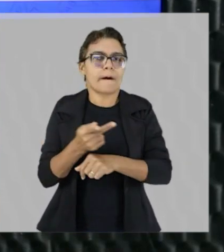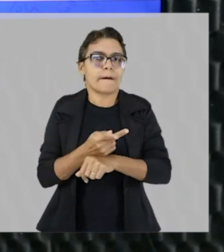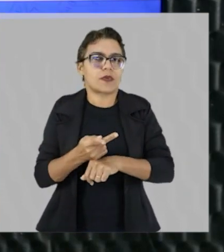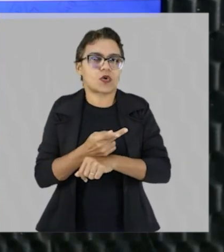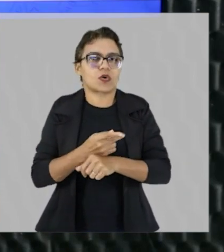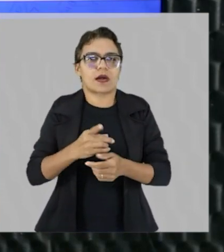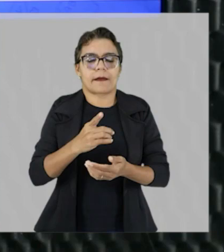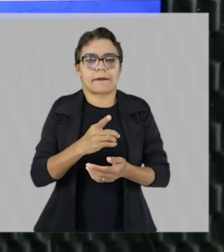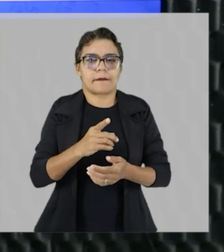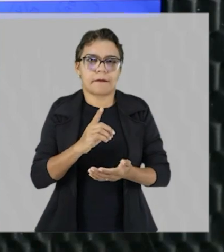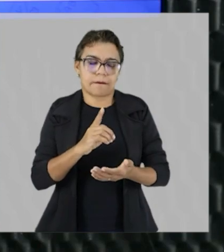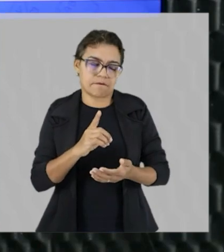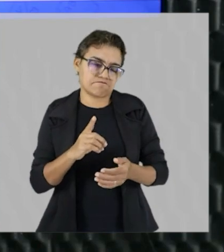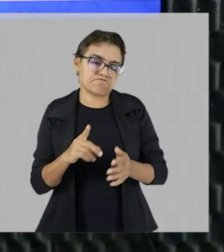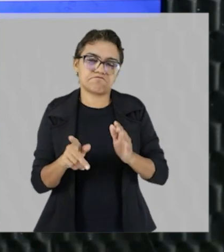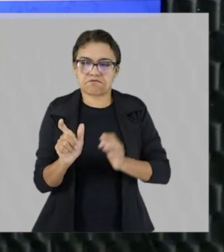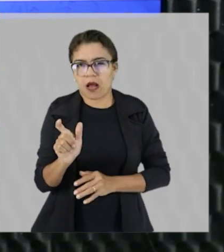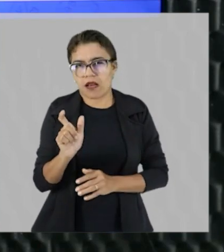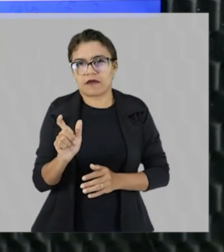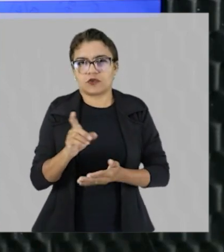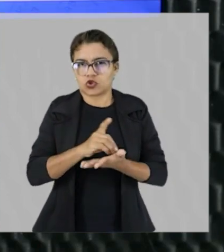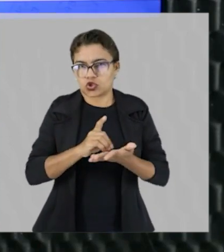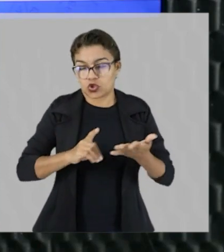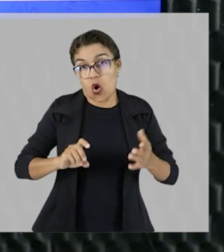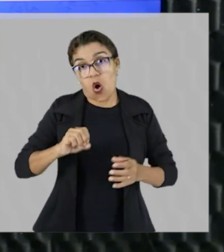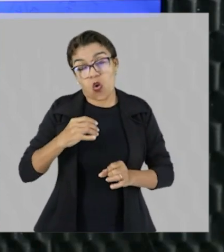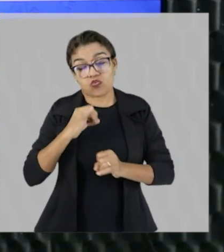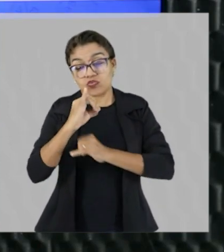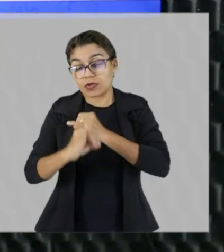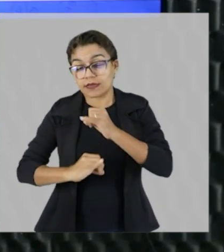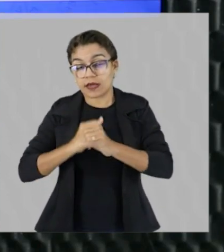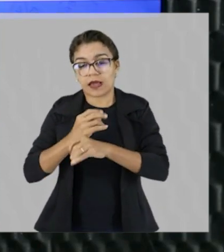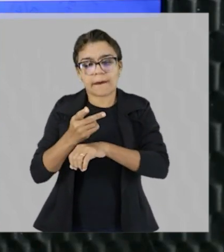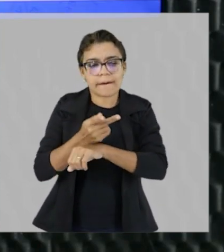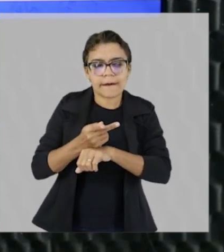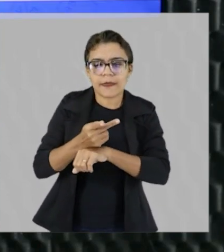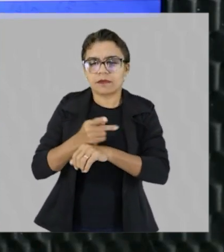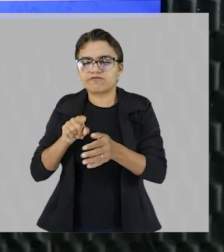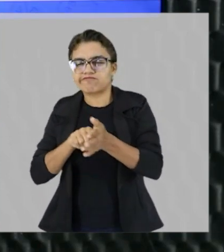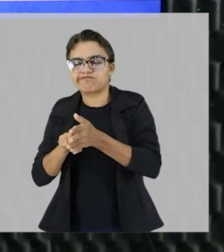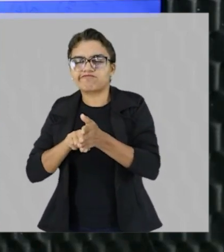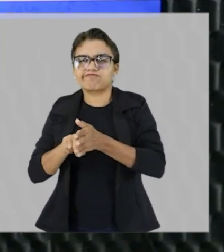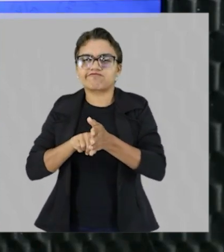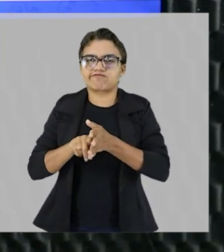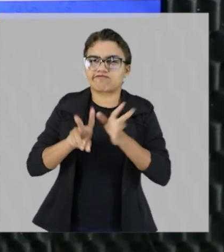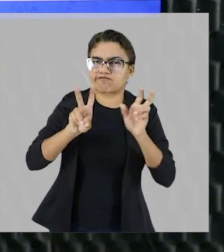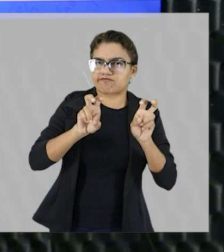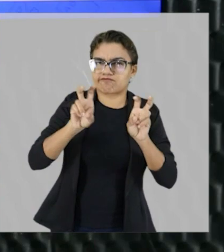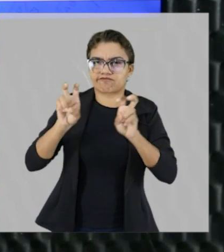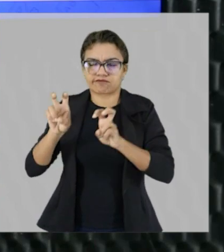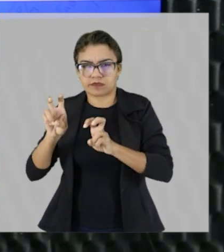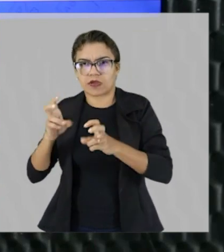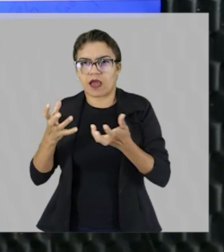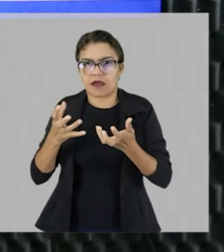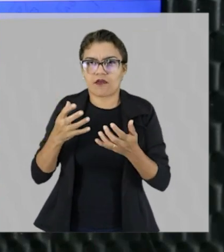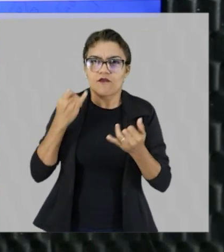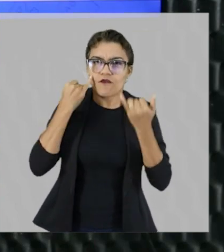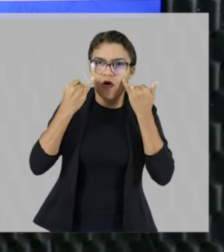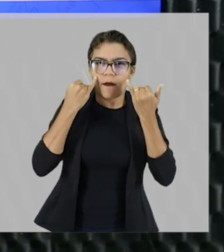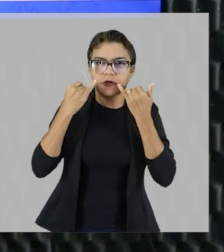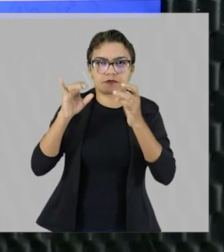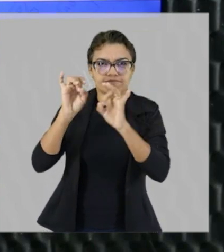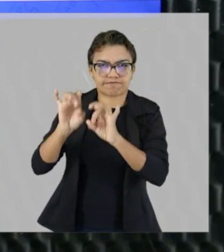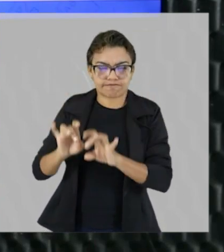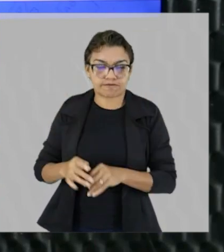no dicionário ou pesquisar na internet um determinado assunto em busca de informações